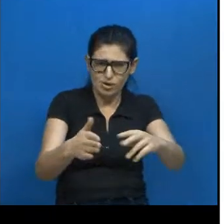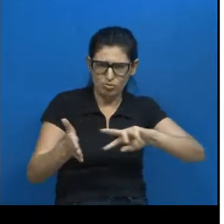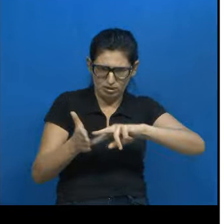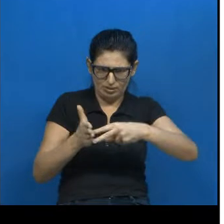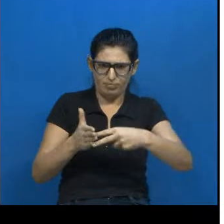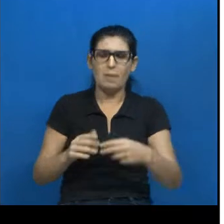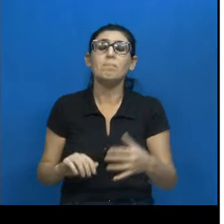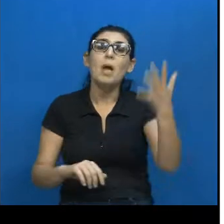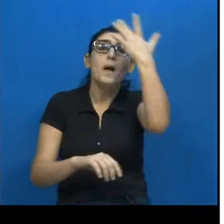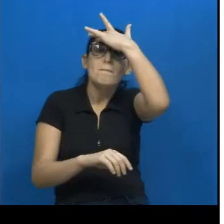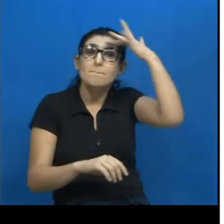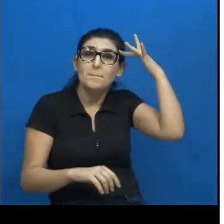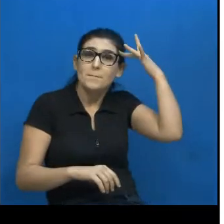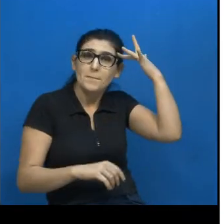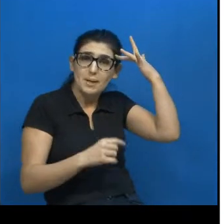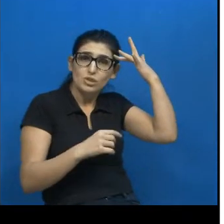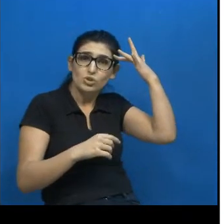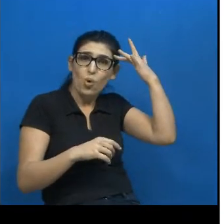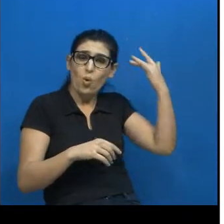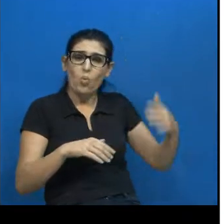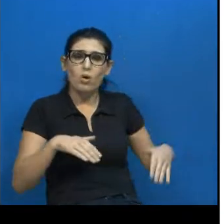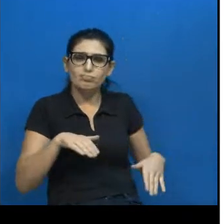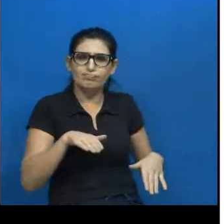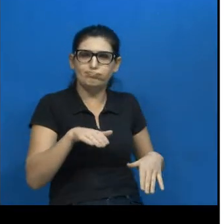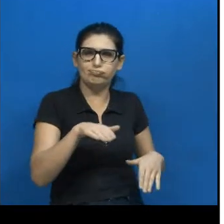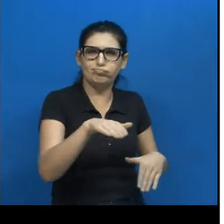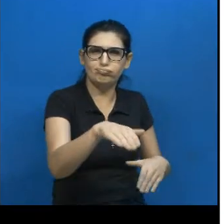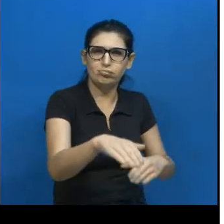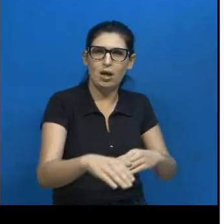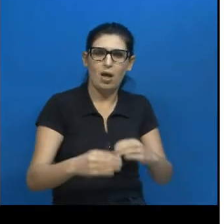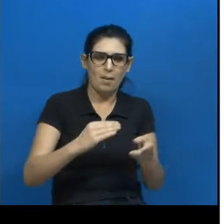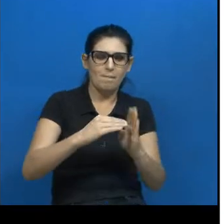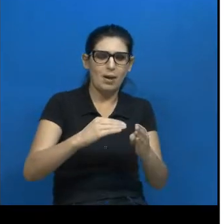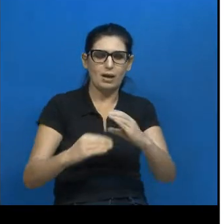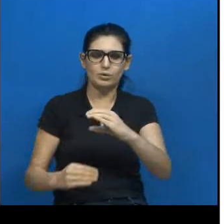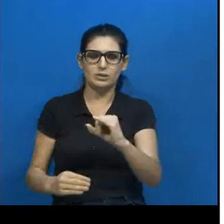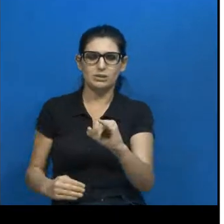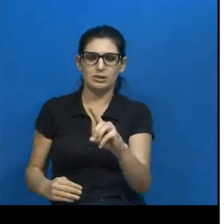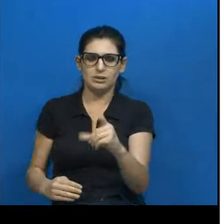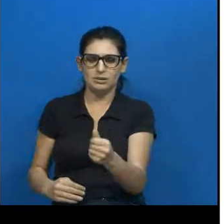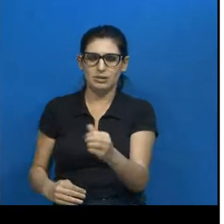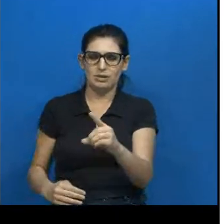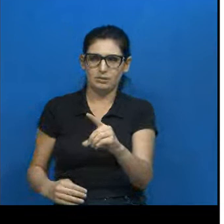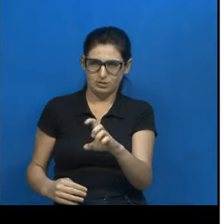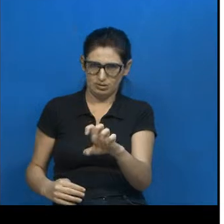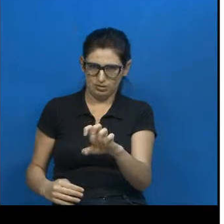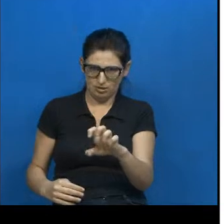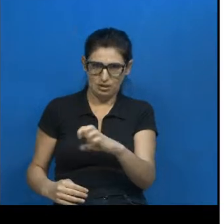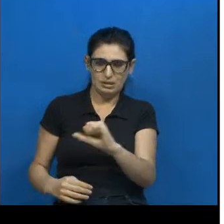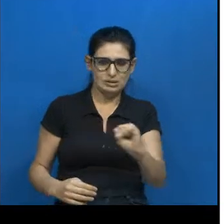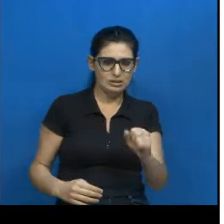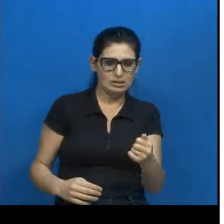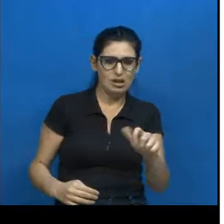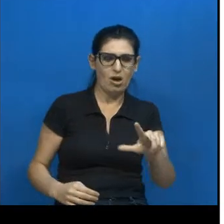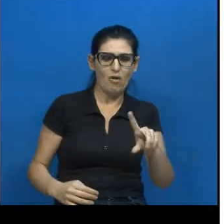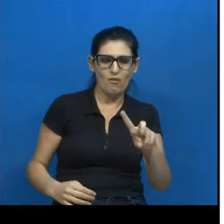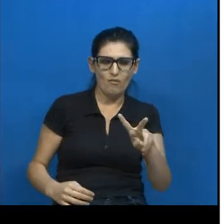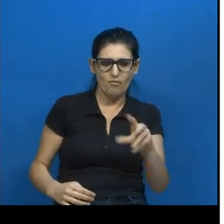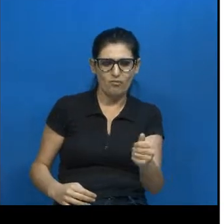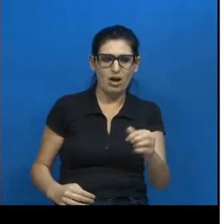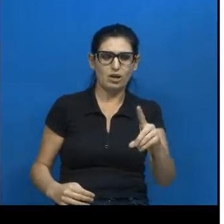passageiros que utilizam essa linha da cidade de Salvador, foi identificado que eles têm uma necessidade para vir para o outro lado da cidade.